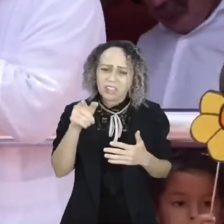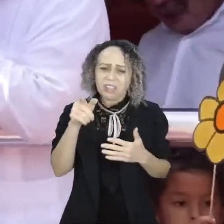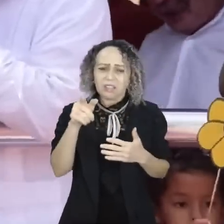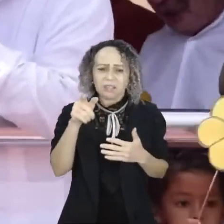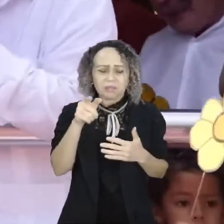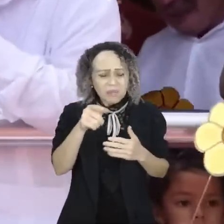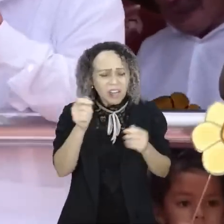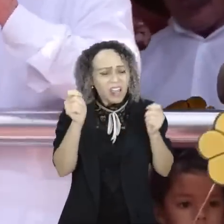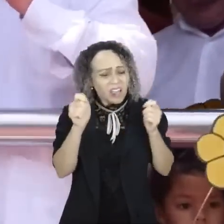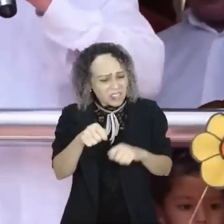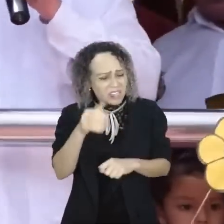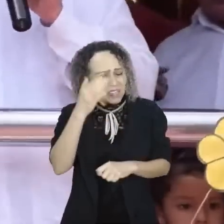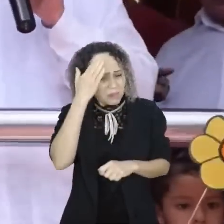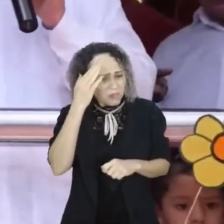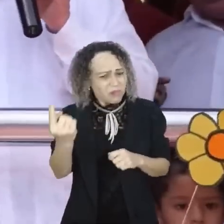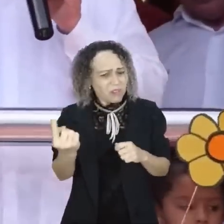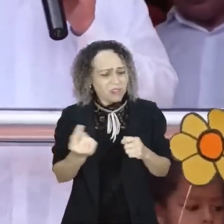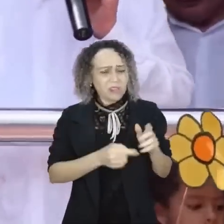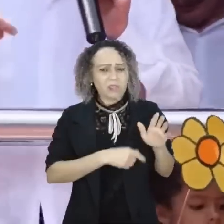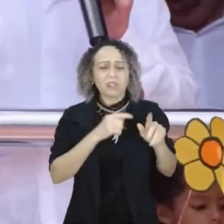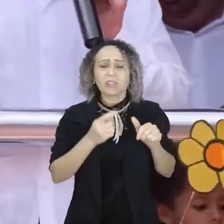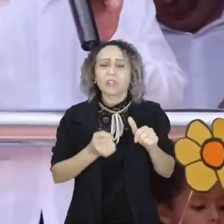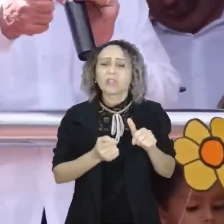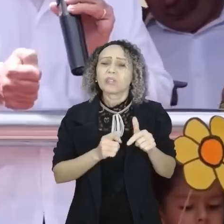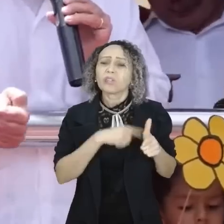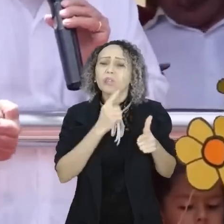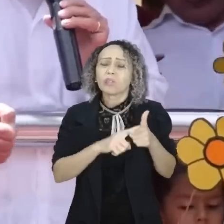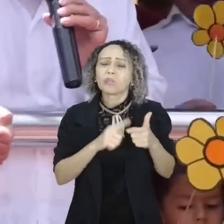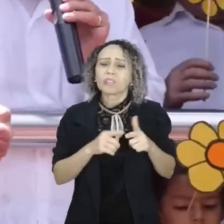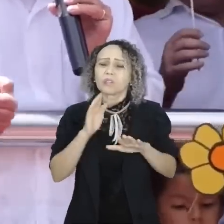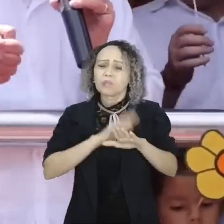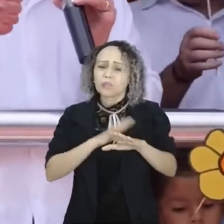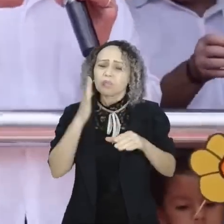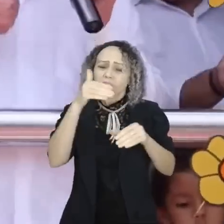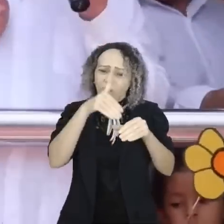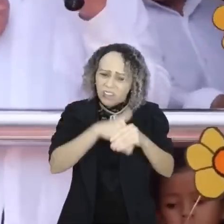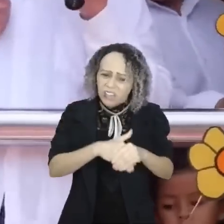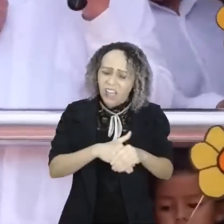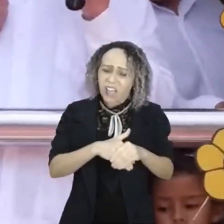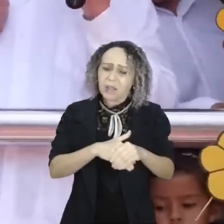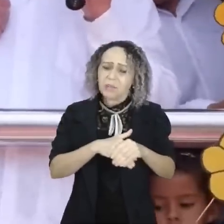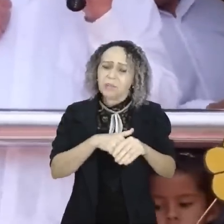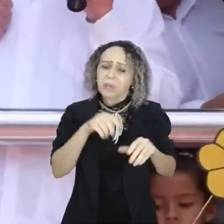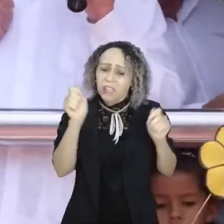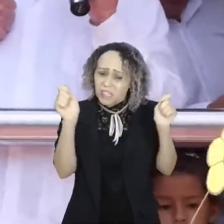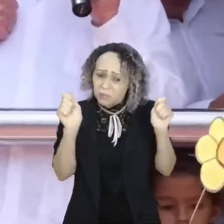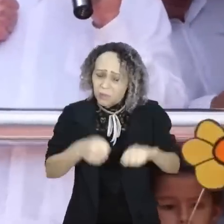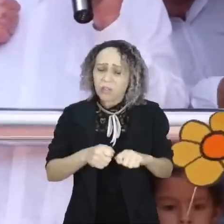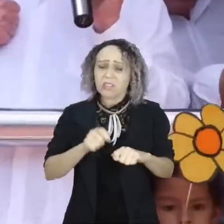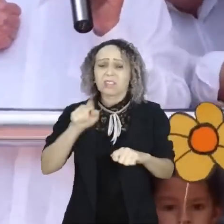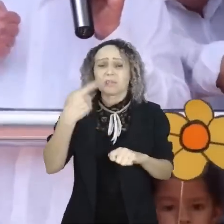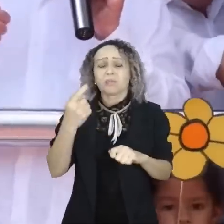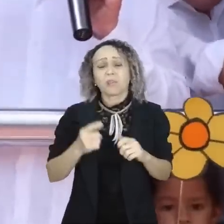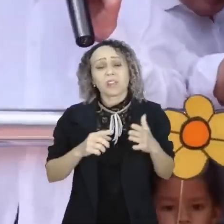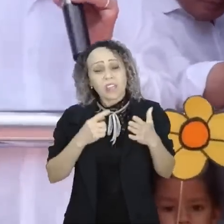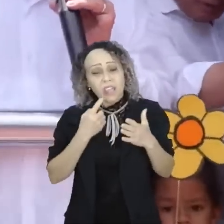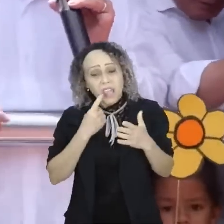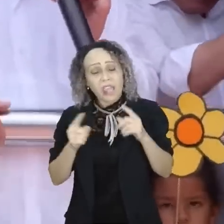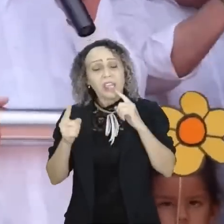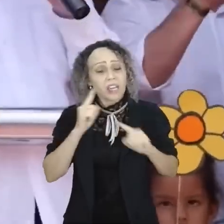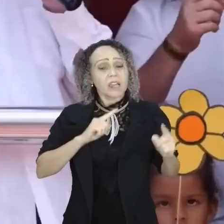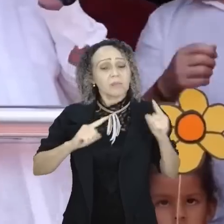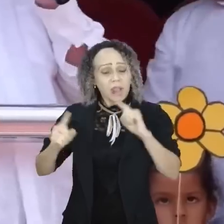de reclamar o direito de cobrar quanto mais gente voltar mas a nossa vitória vai malhar será maior